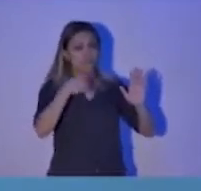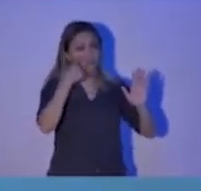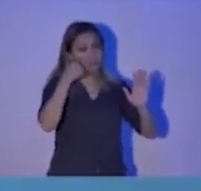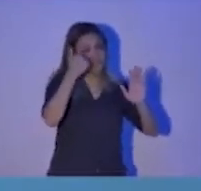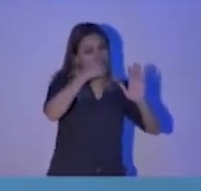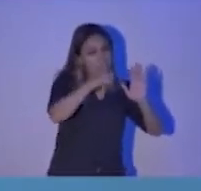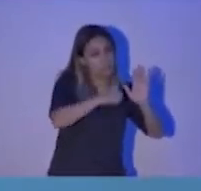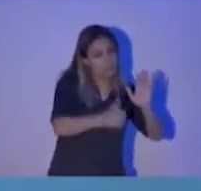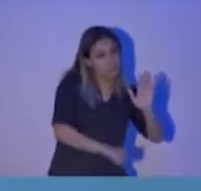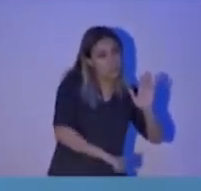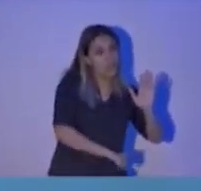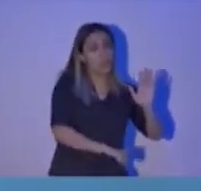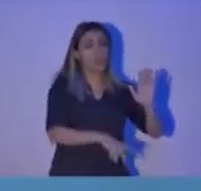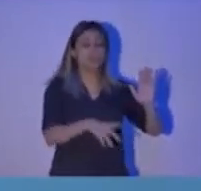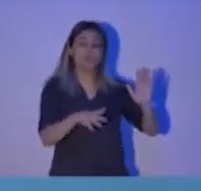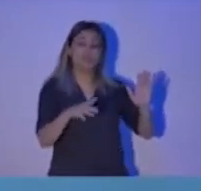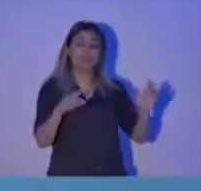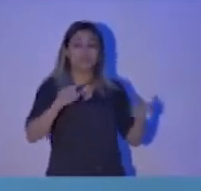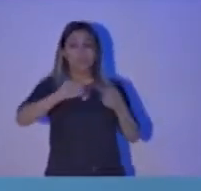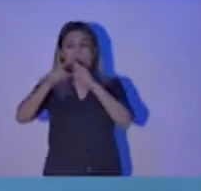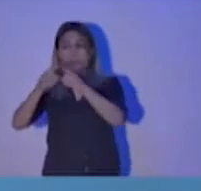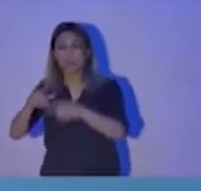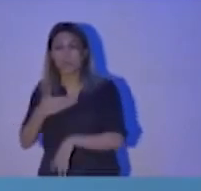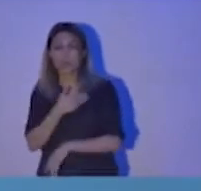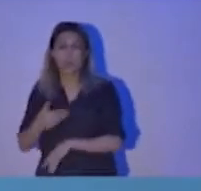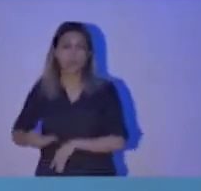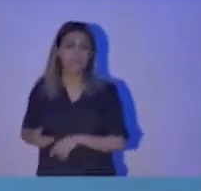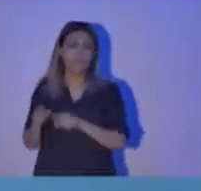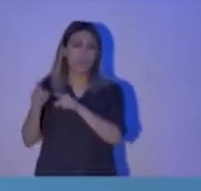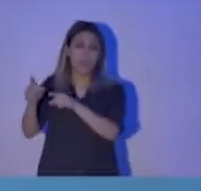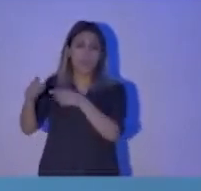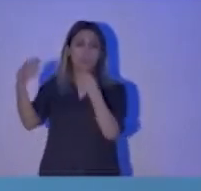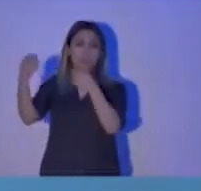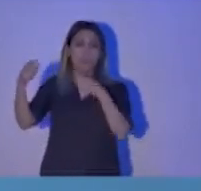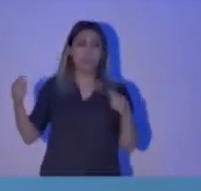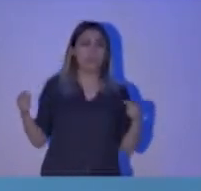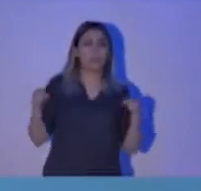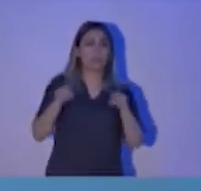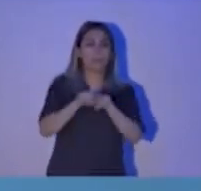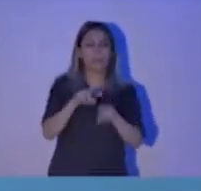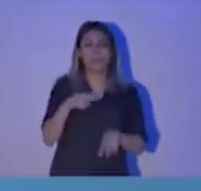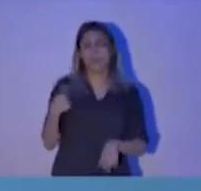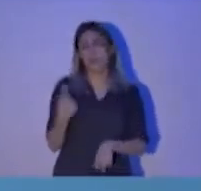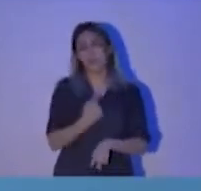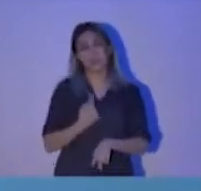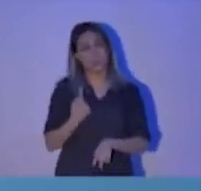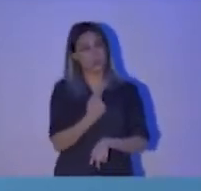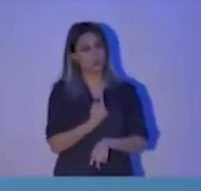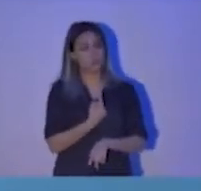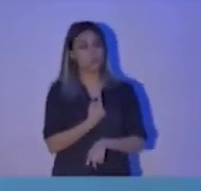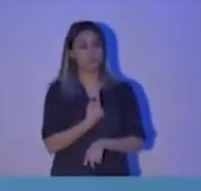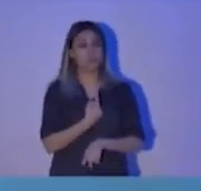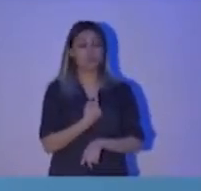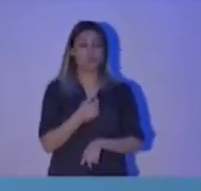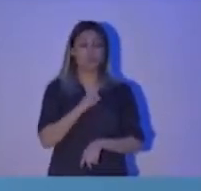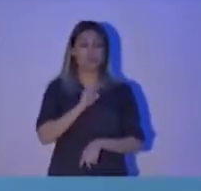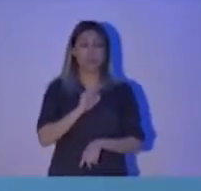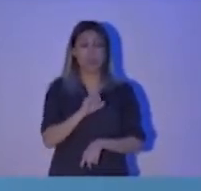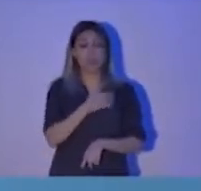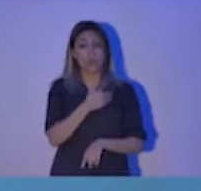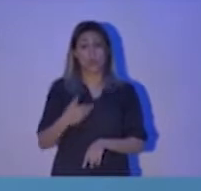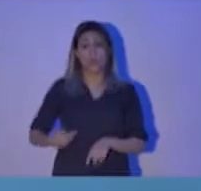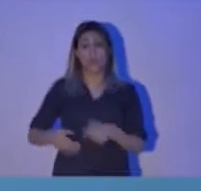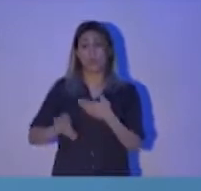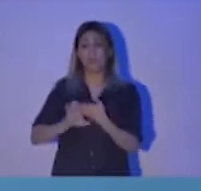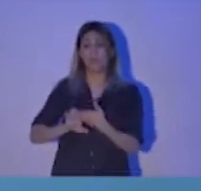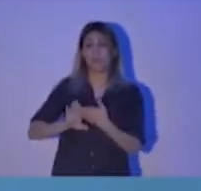relação até com o próprio governo, porque o governo tem que ser parceiro nisso para a gente encontrar qual é o desfecho, até porque sem um governo a gente não pode